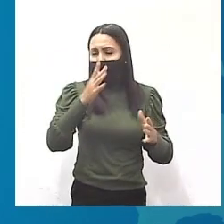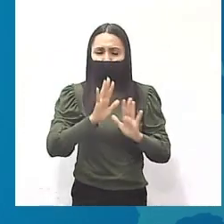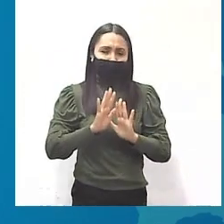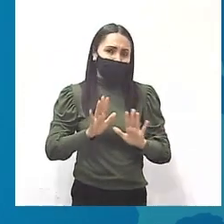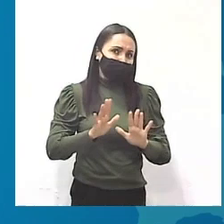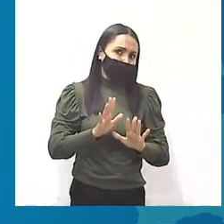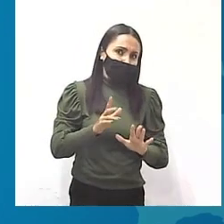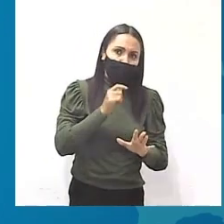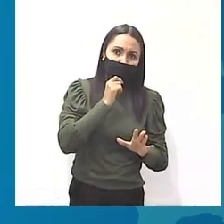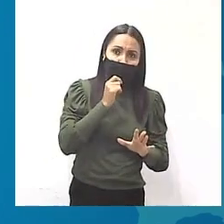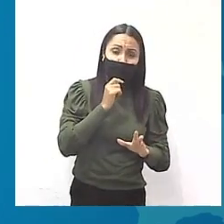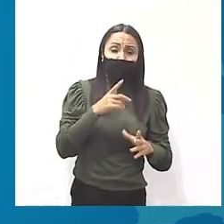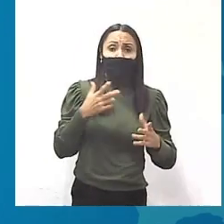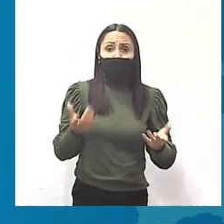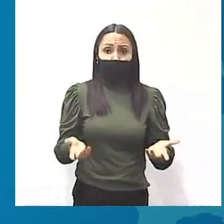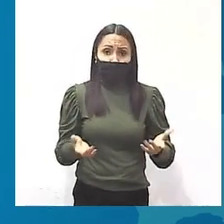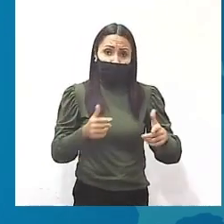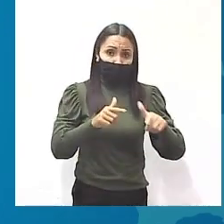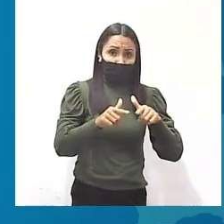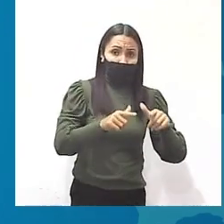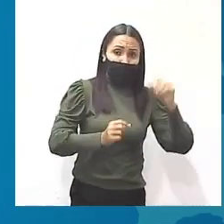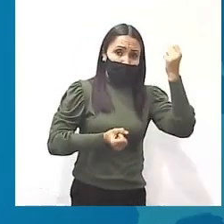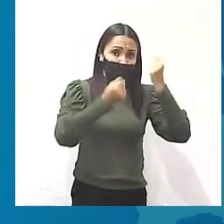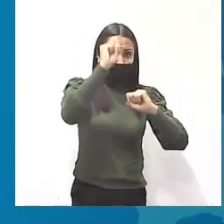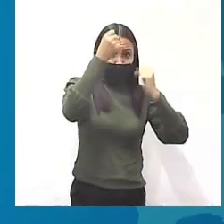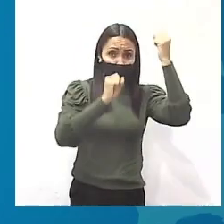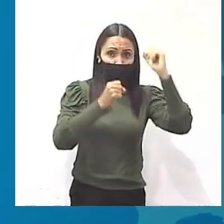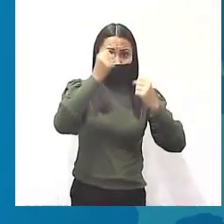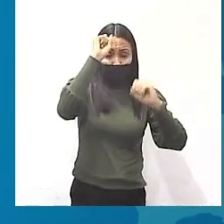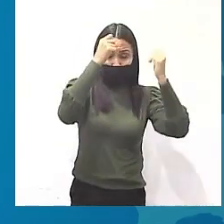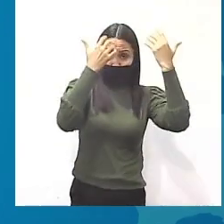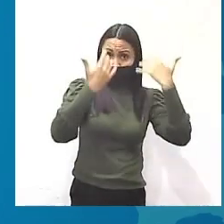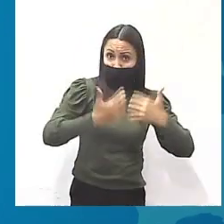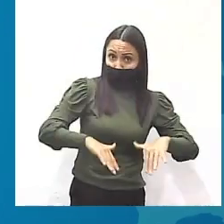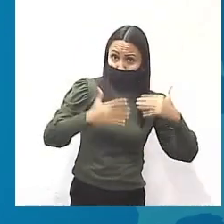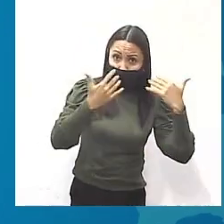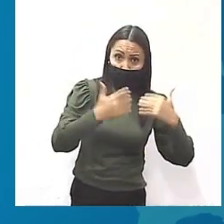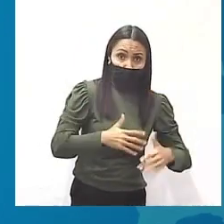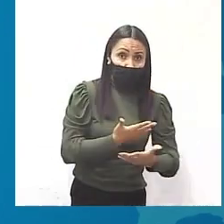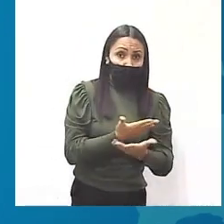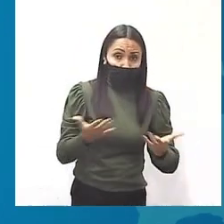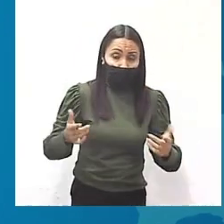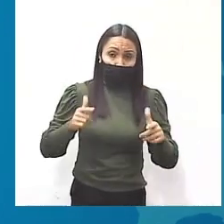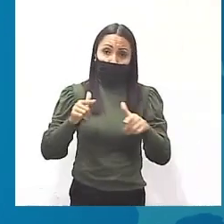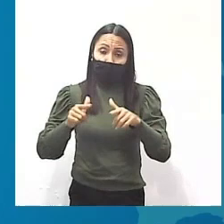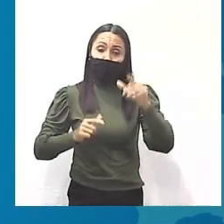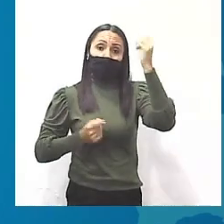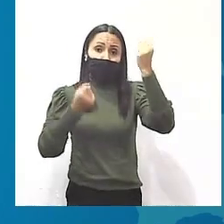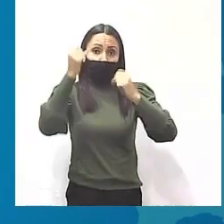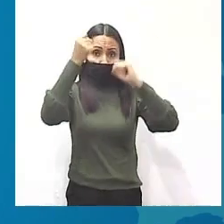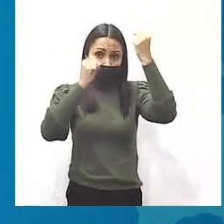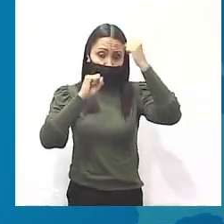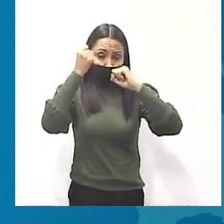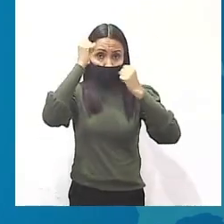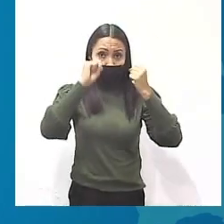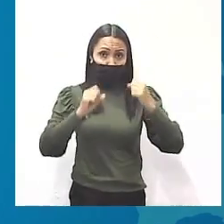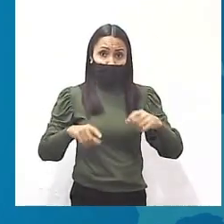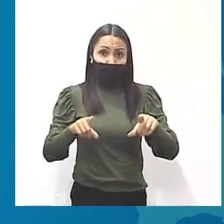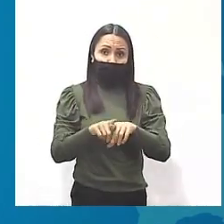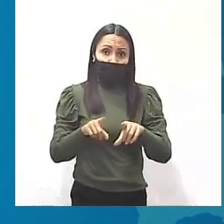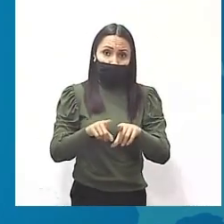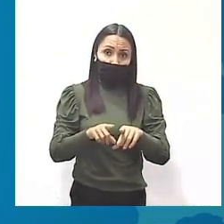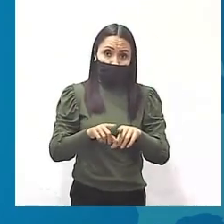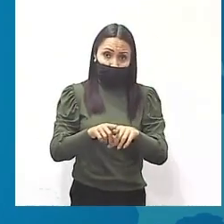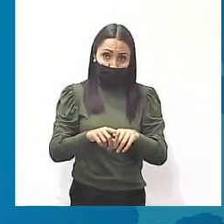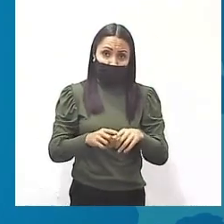as atividades industriais, elas são intensas, né? Não só as atividades industriais, também como a